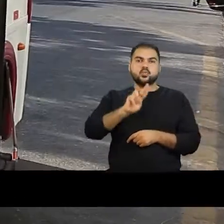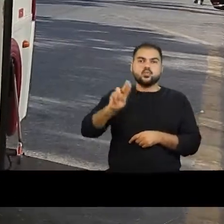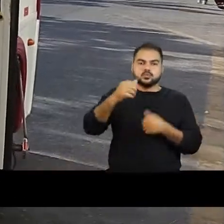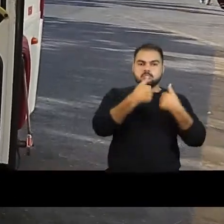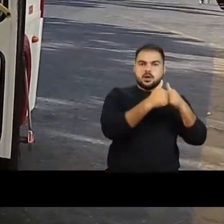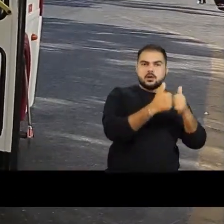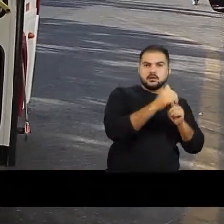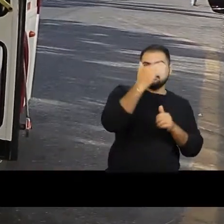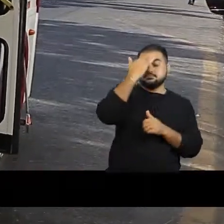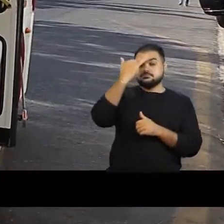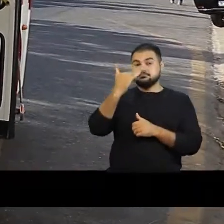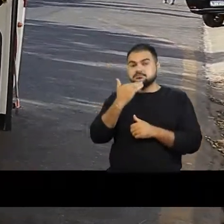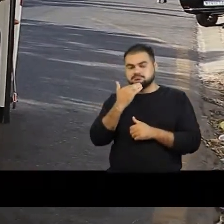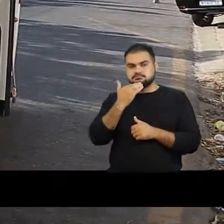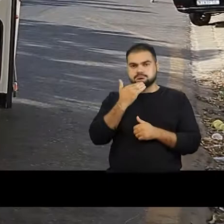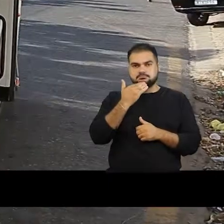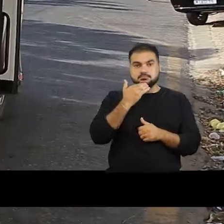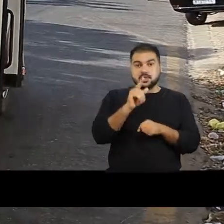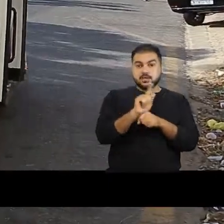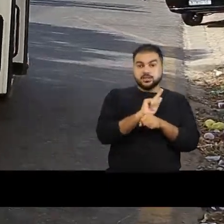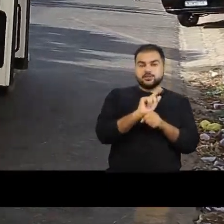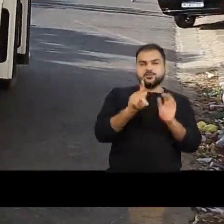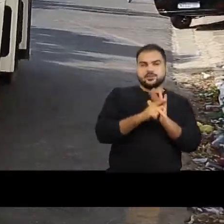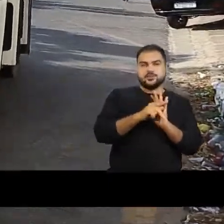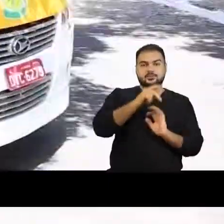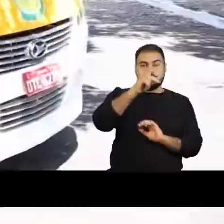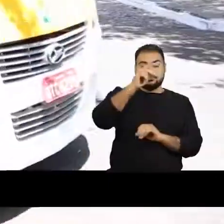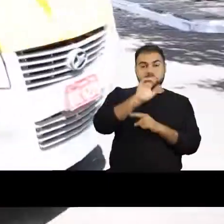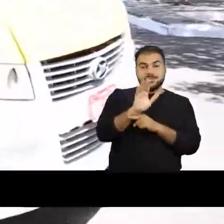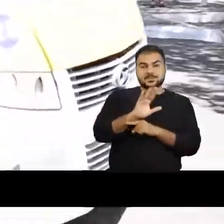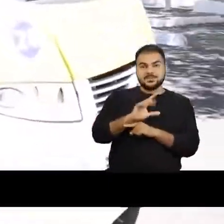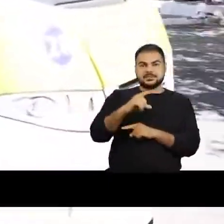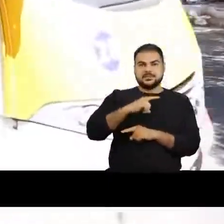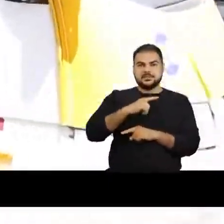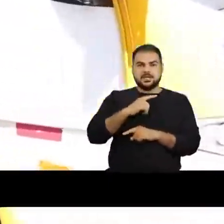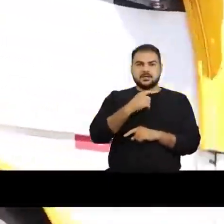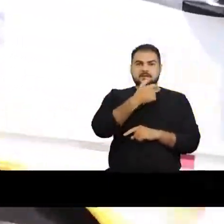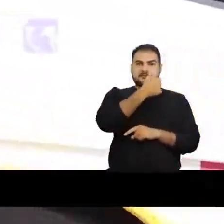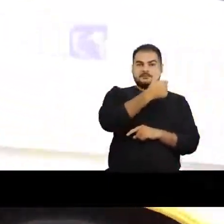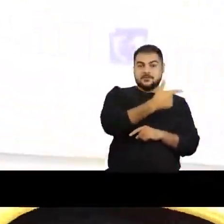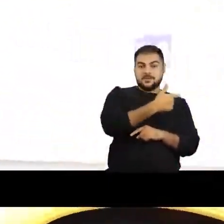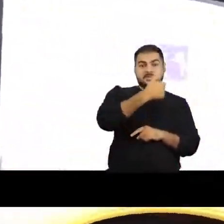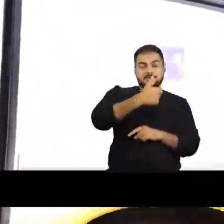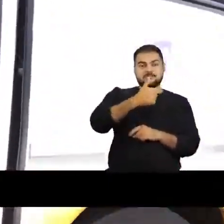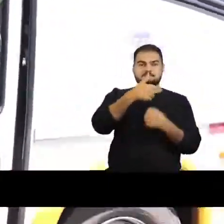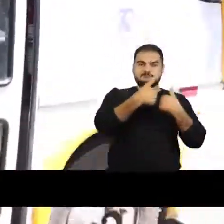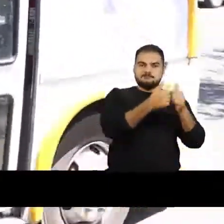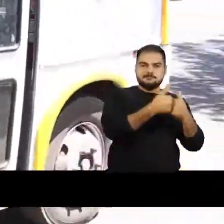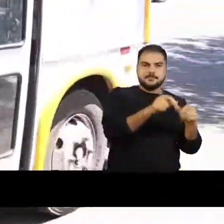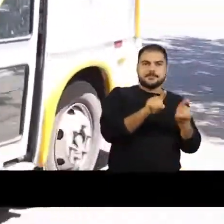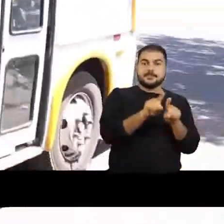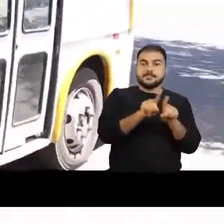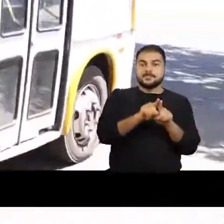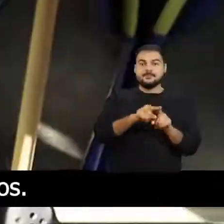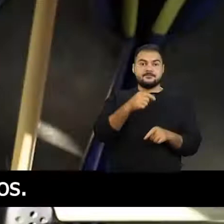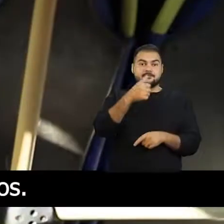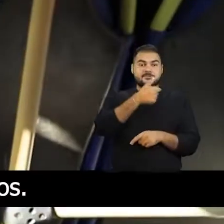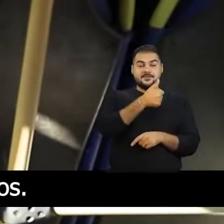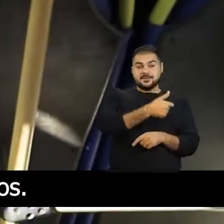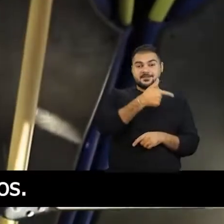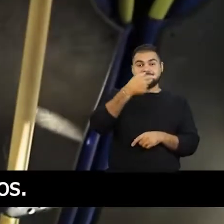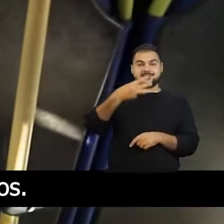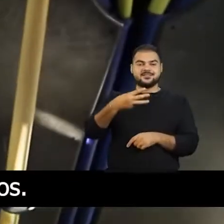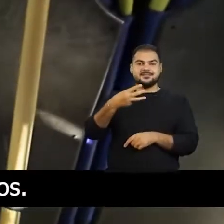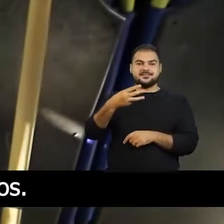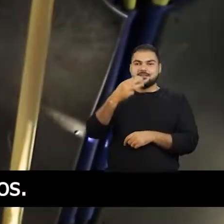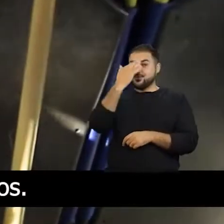Na gestão de Mão Santa, a frota em circulação na cidade chegou a 21 ônibus e 23 micro-ônibus,